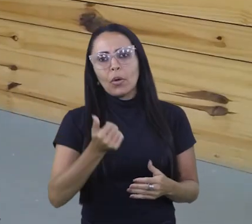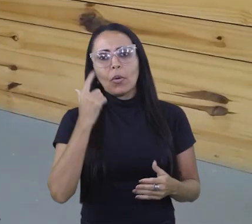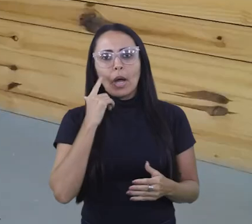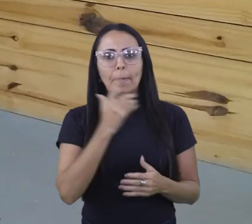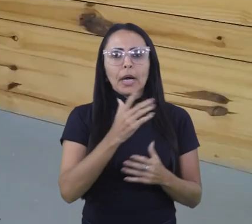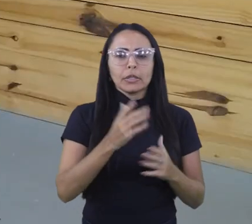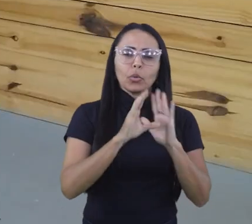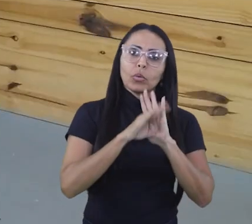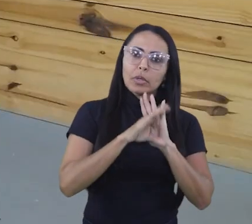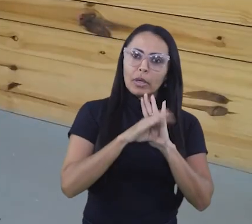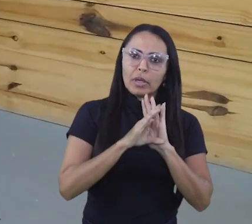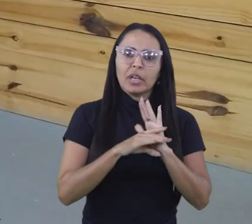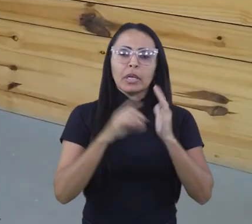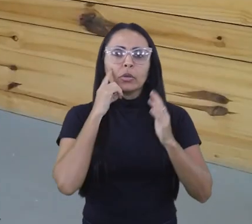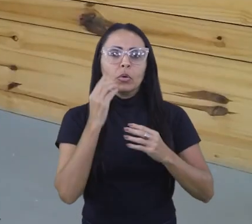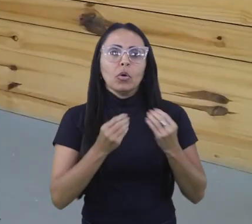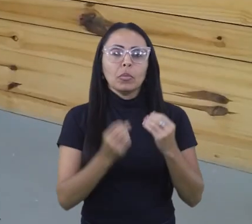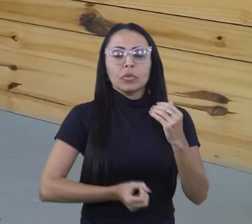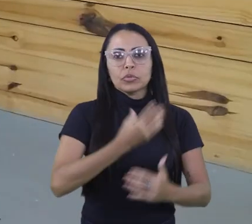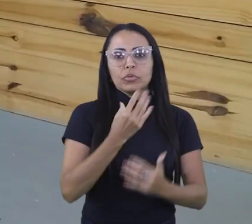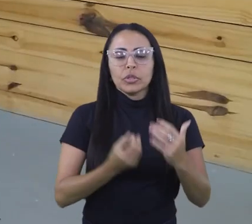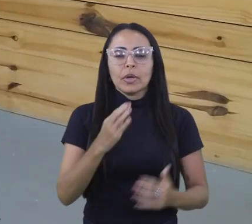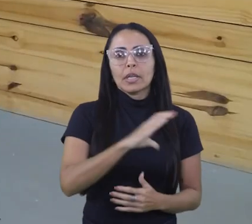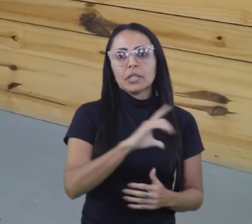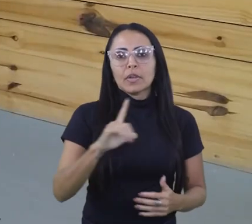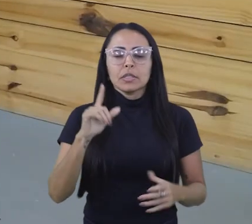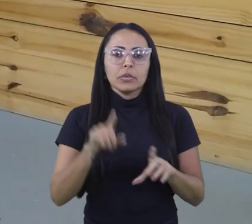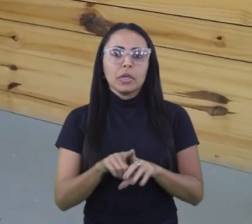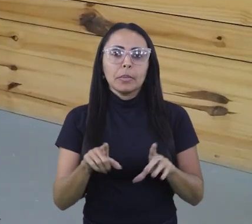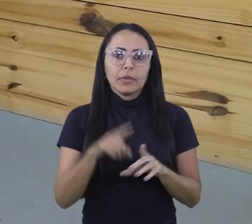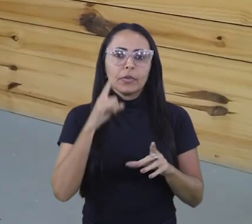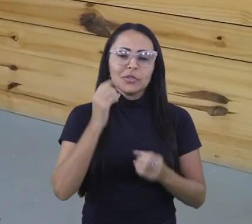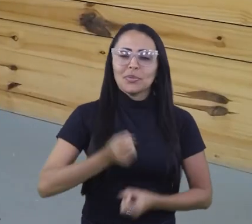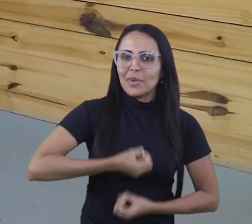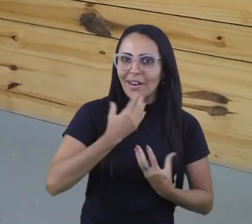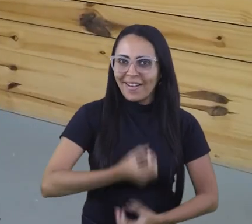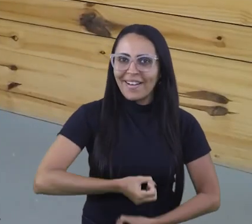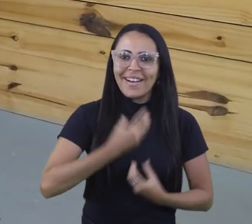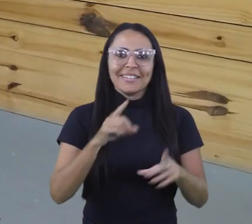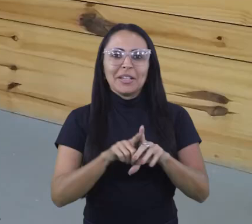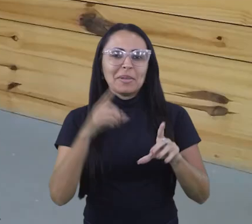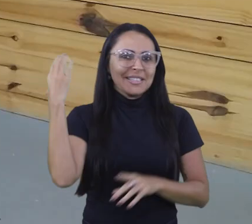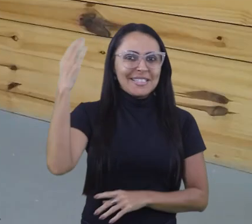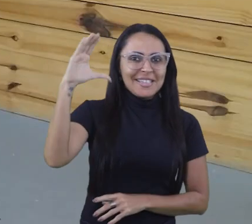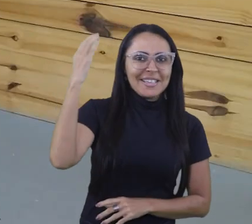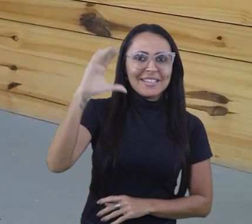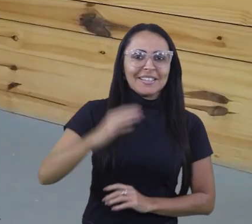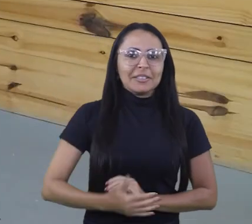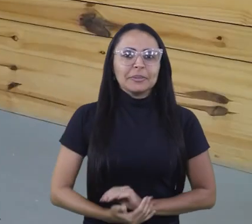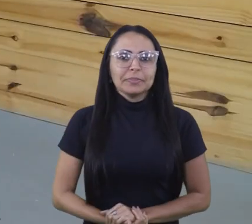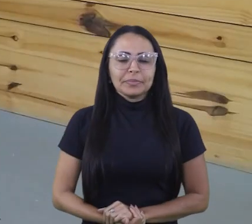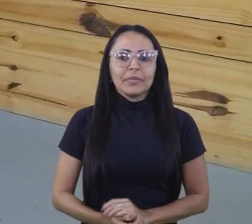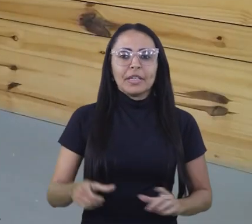mais conceitual, né, de como surgiram as classificações, que elas foram inspiradas, né, na classificação das ciências, né,